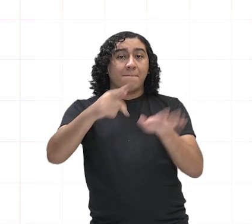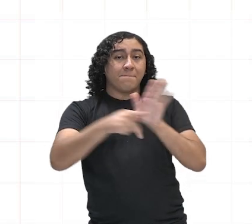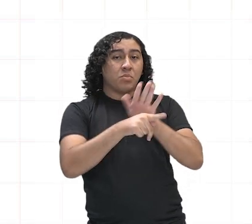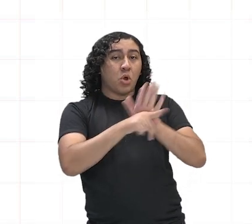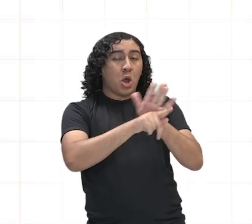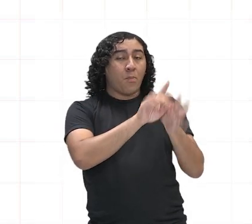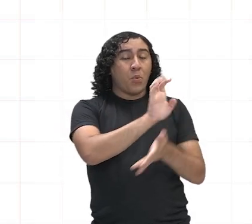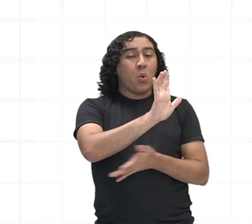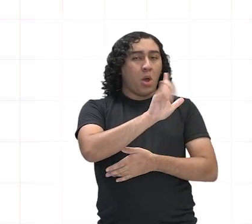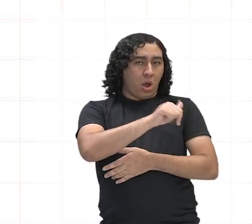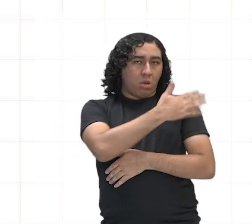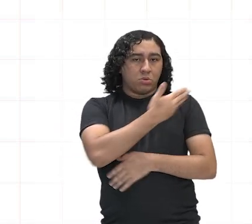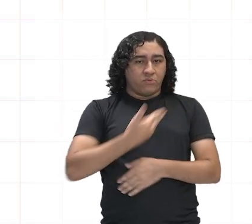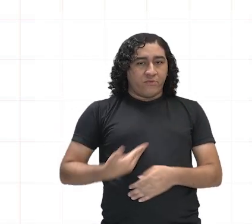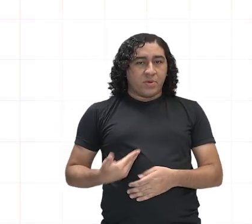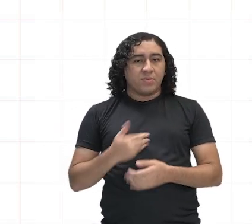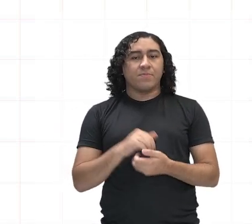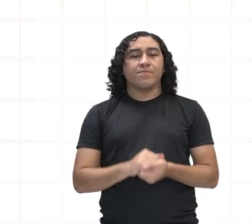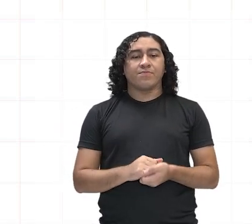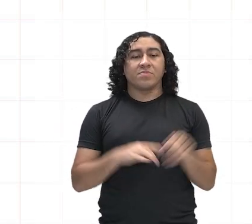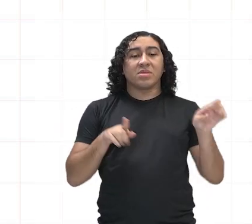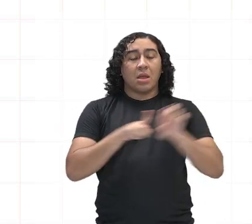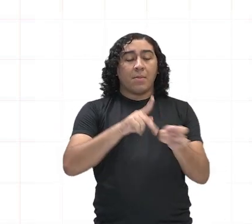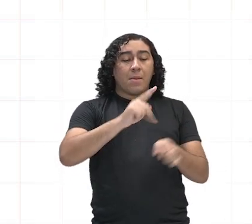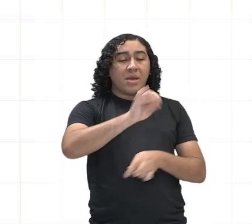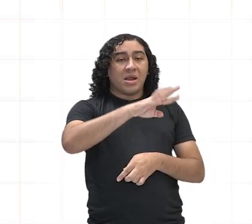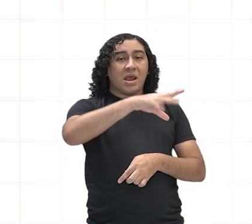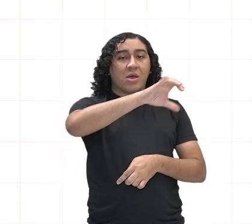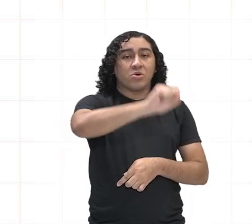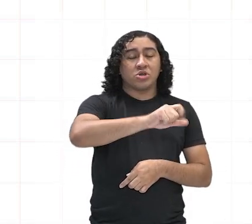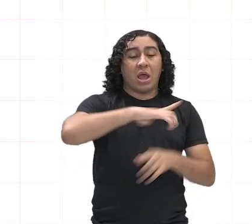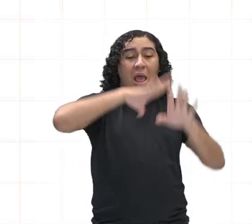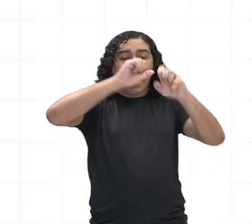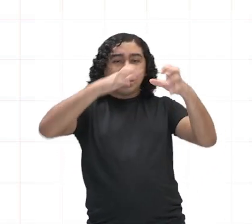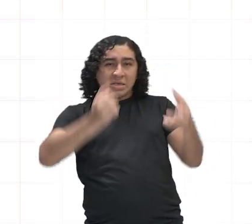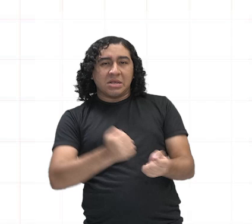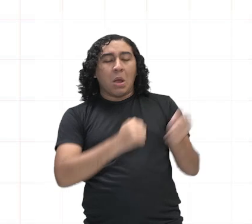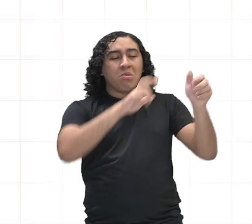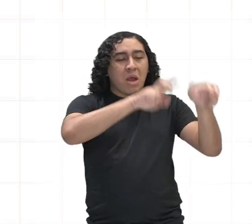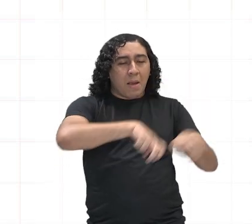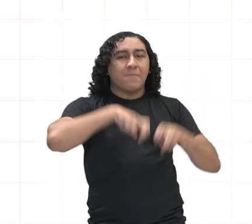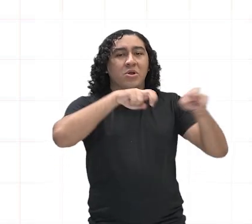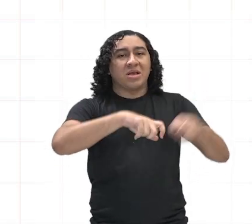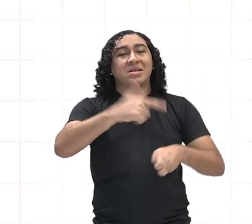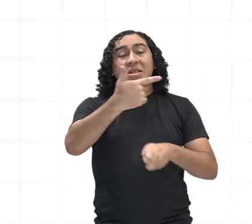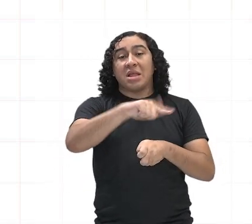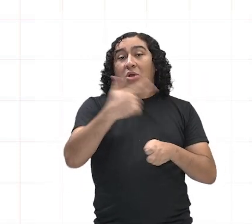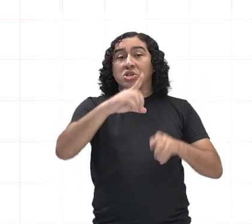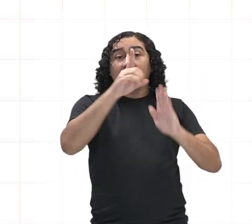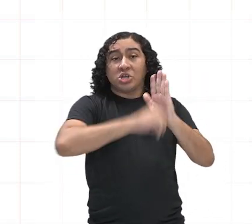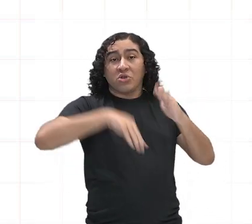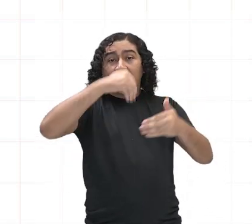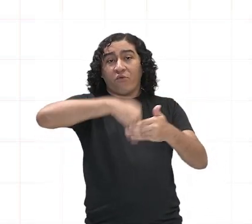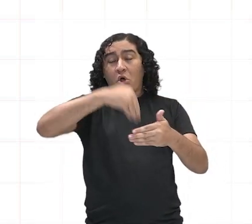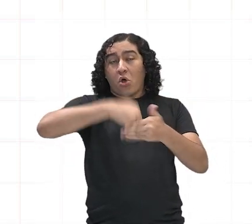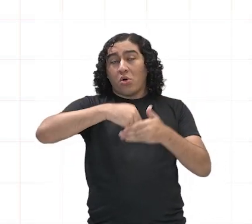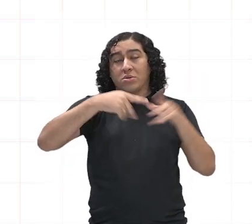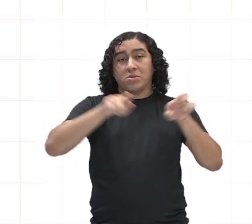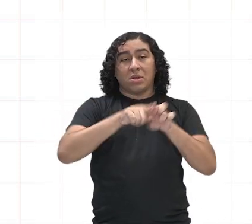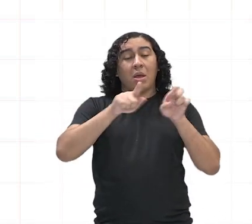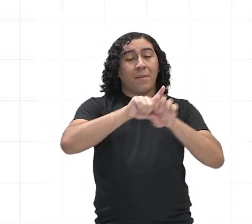Os periecos eram artesãos e camponeses, não tinham direitos políticos. O sistema de leis